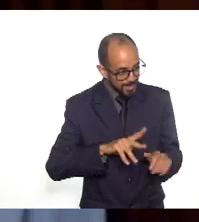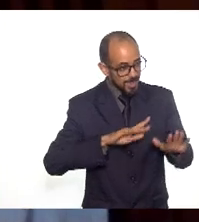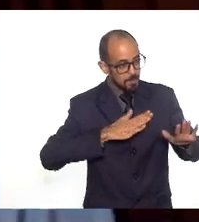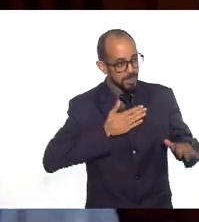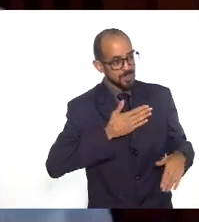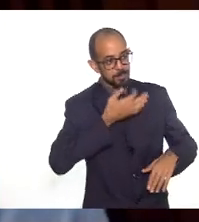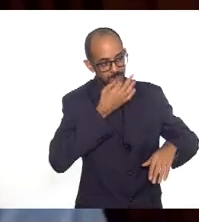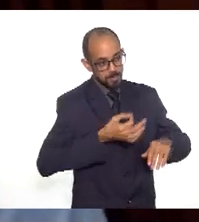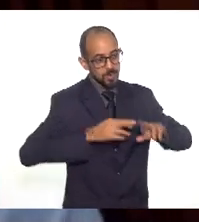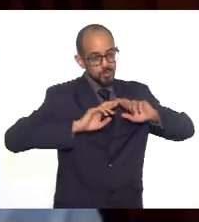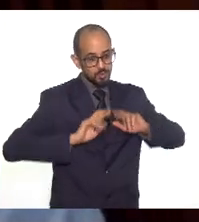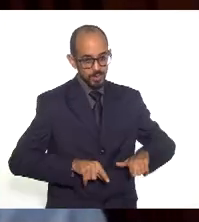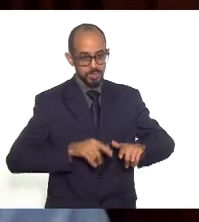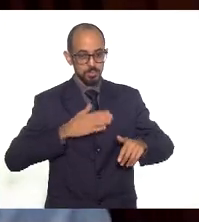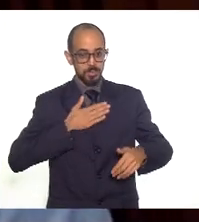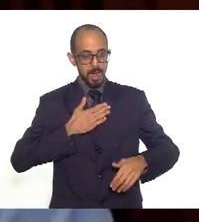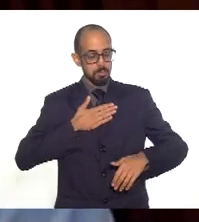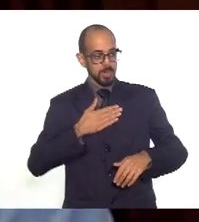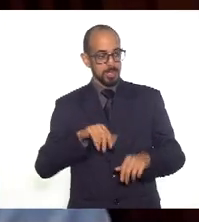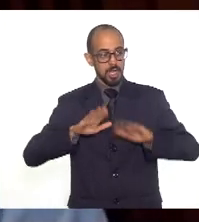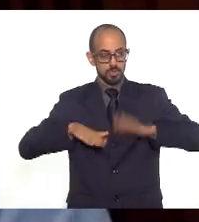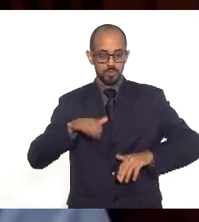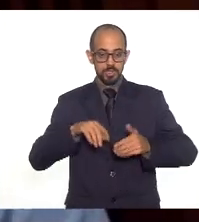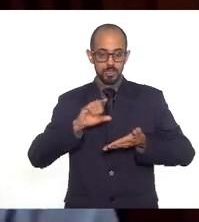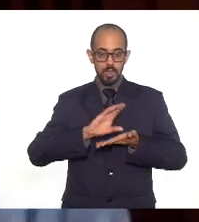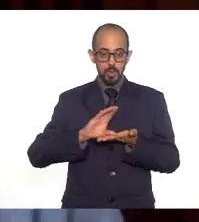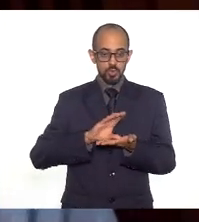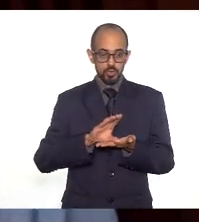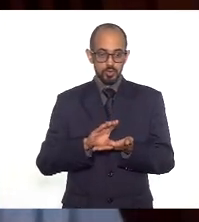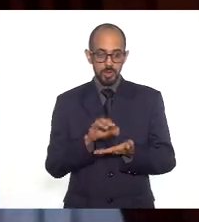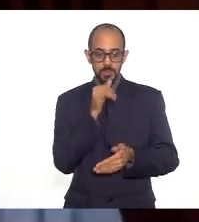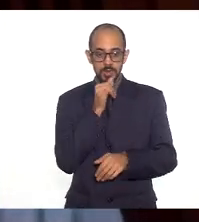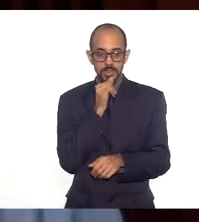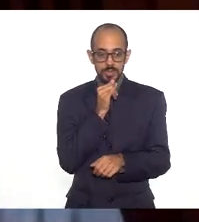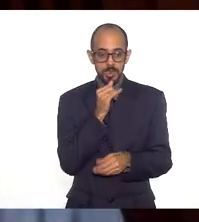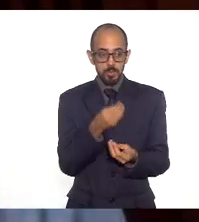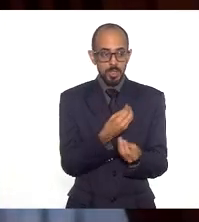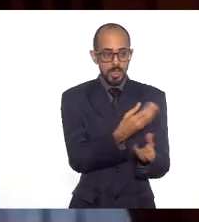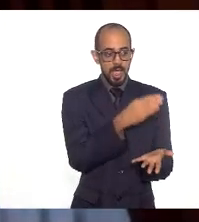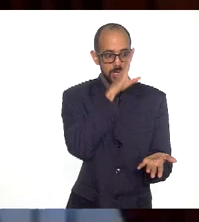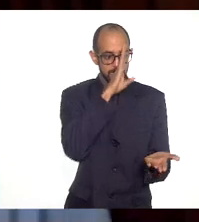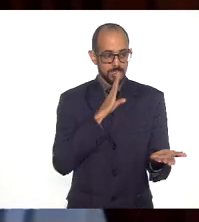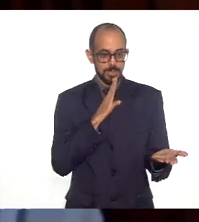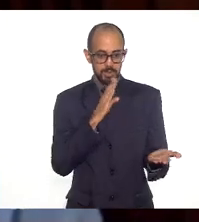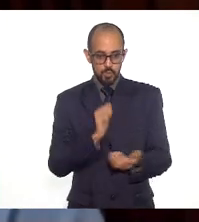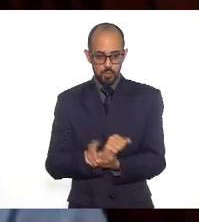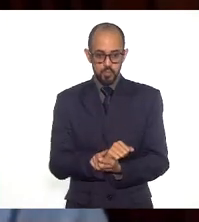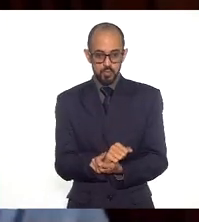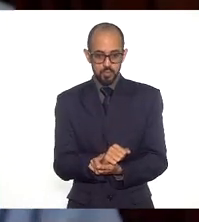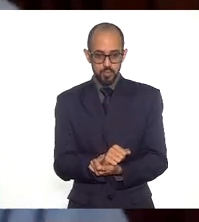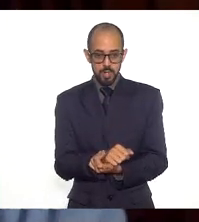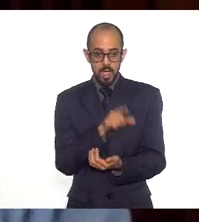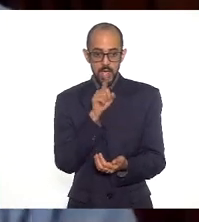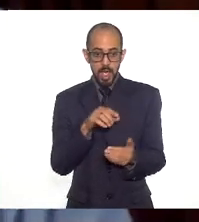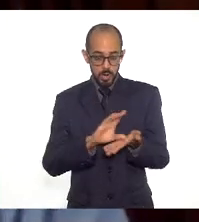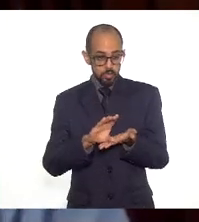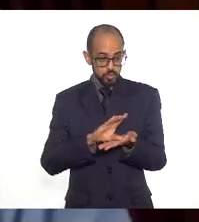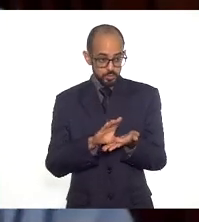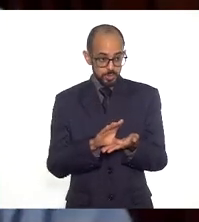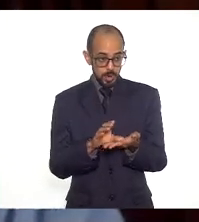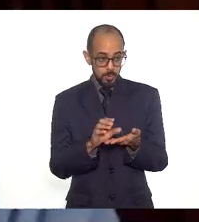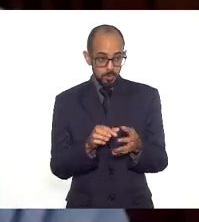é constitucional para nós, para a Alerj, dar isenção. Mas nós podemos